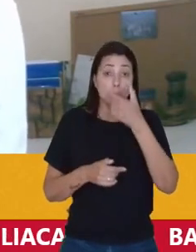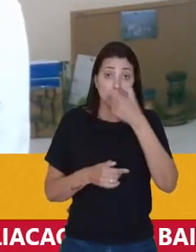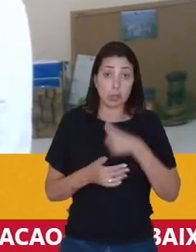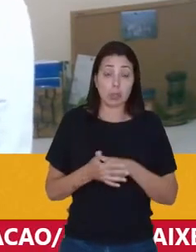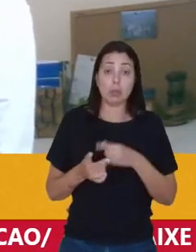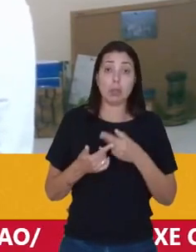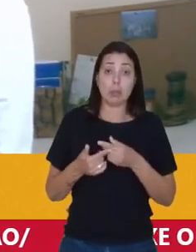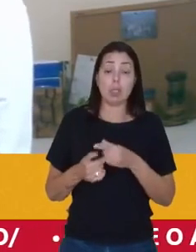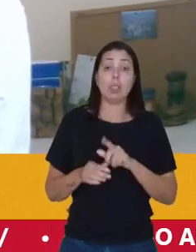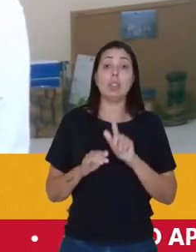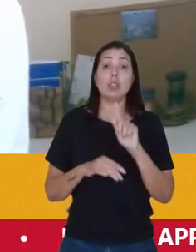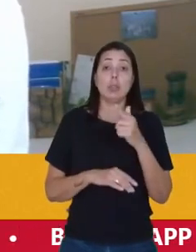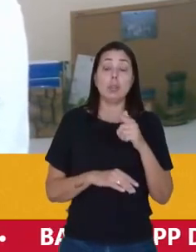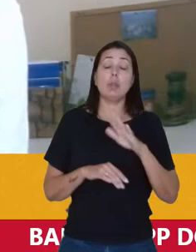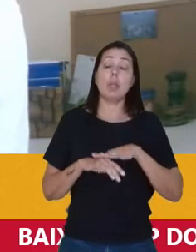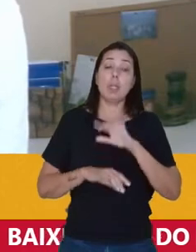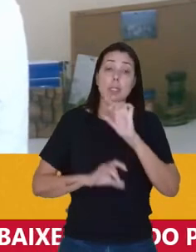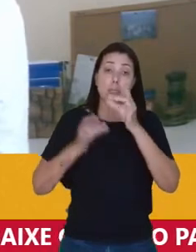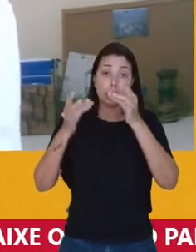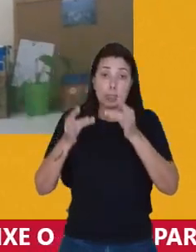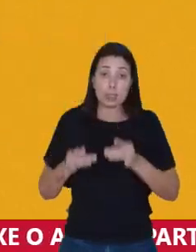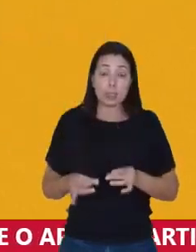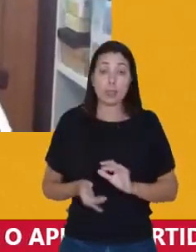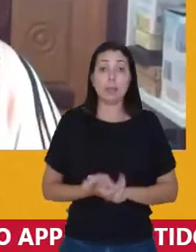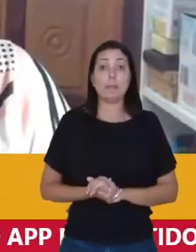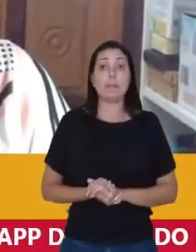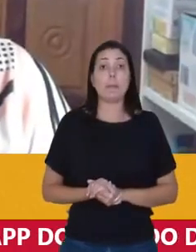campo da geografia, mais em específico.